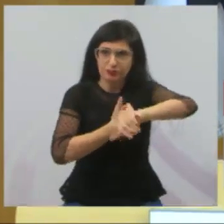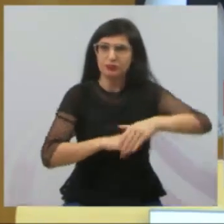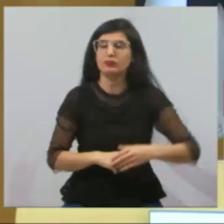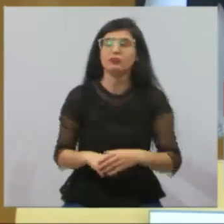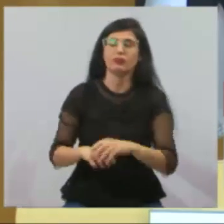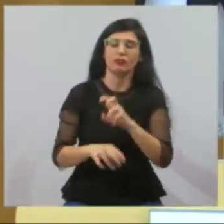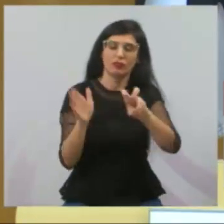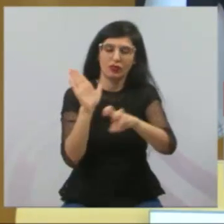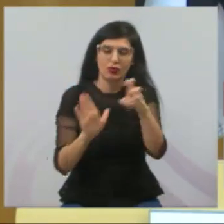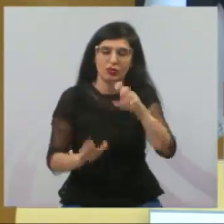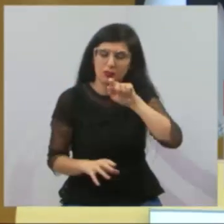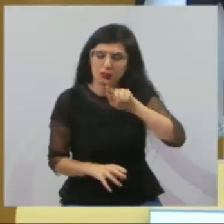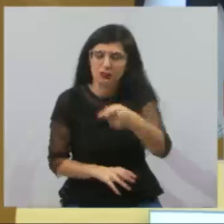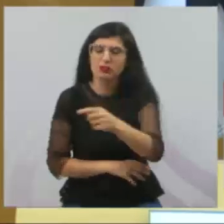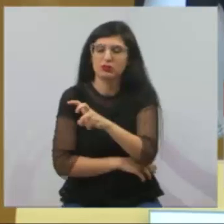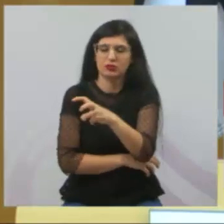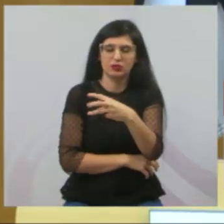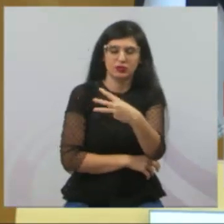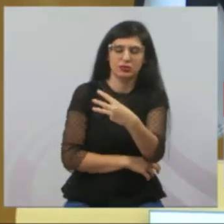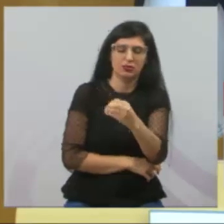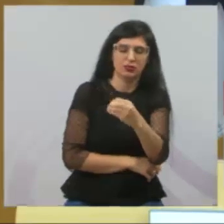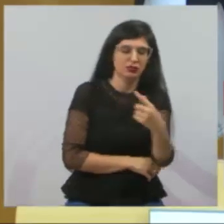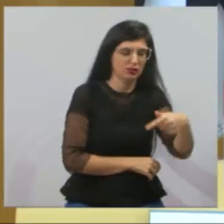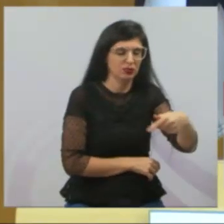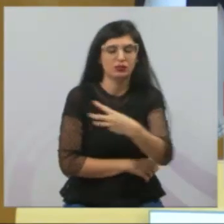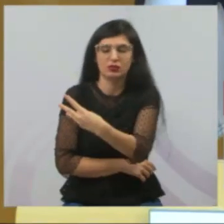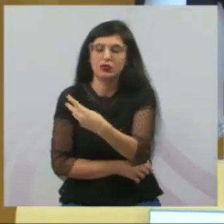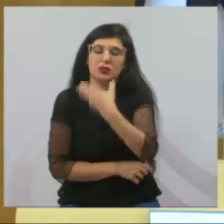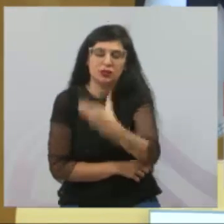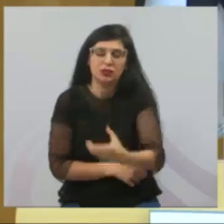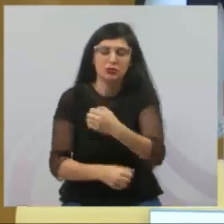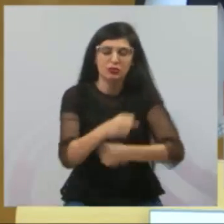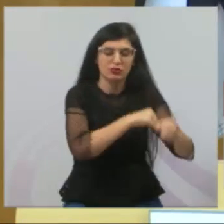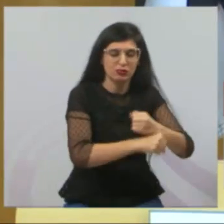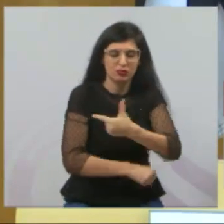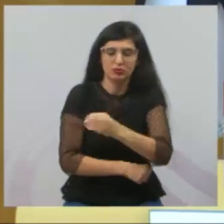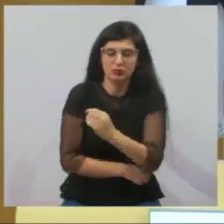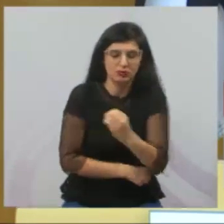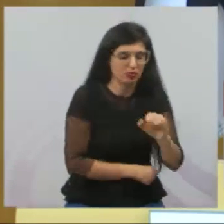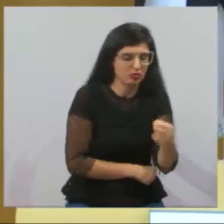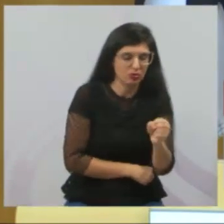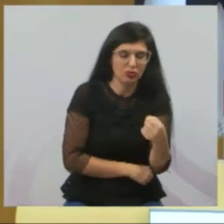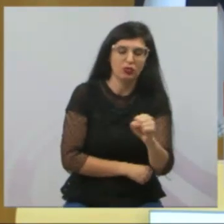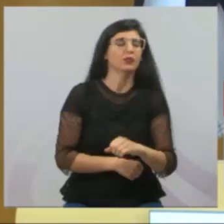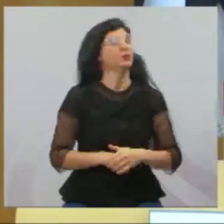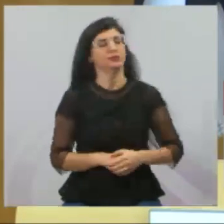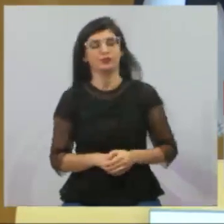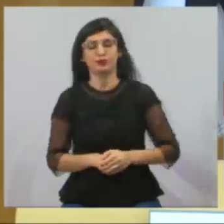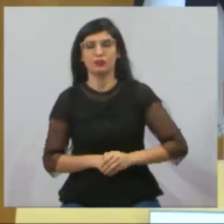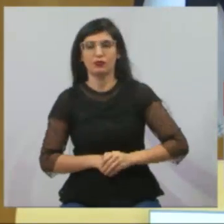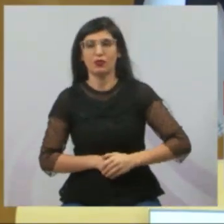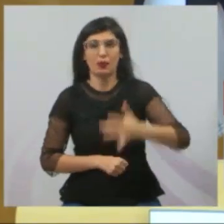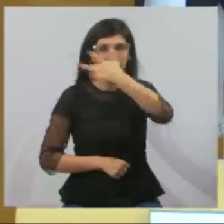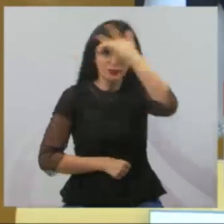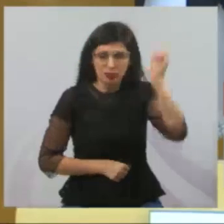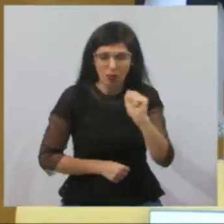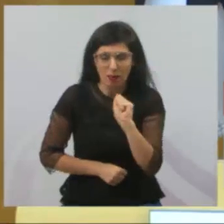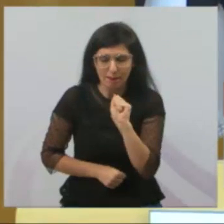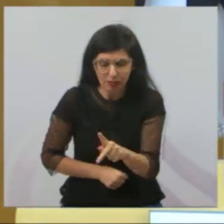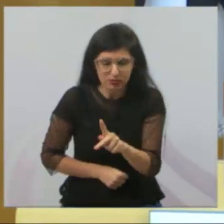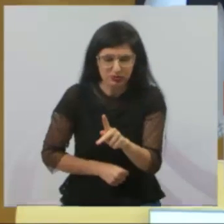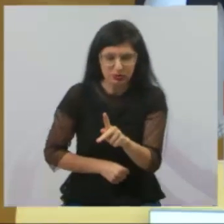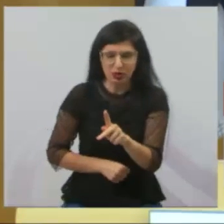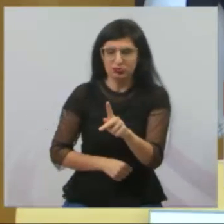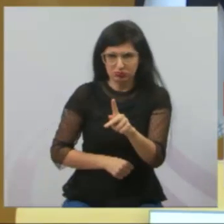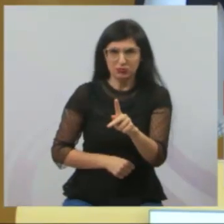Lei 5.307, de 3 de dezembro de 2008, que institui o plano de custeio do regime de previdência social.